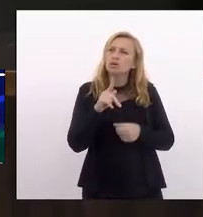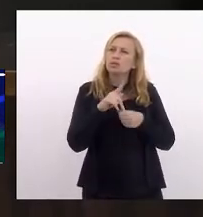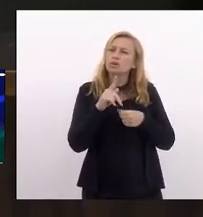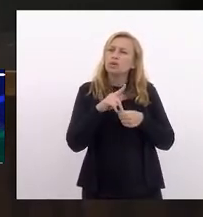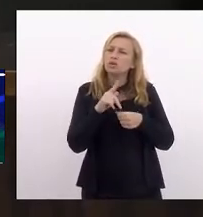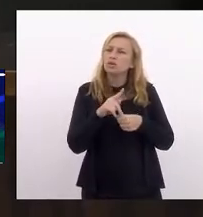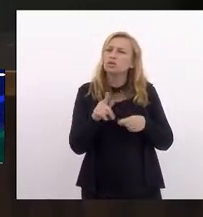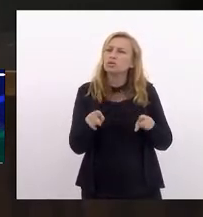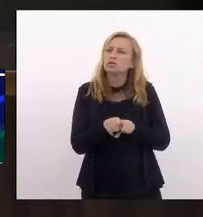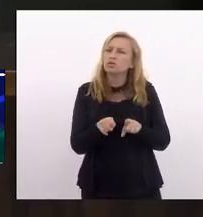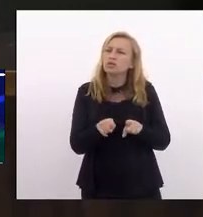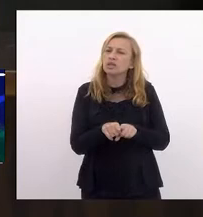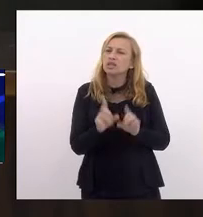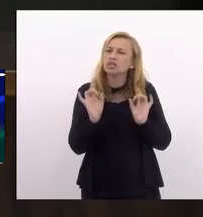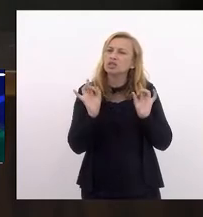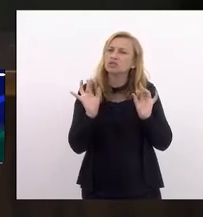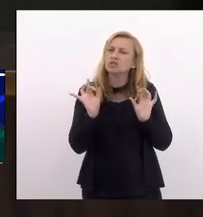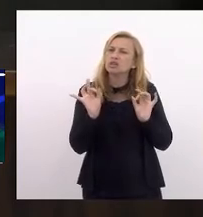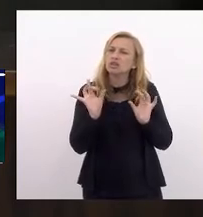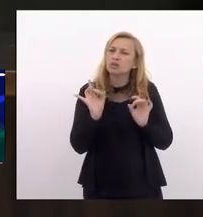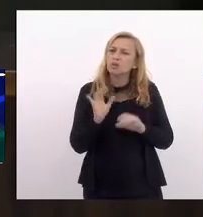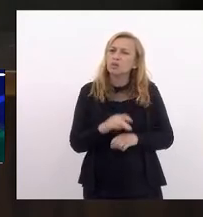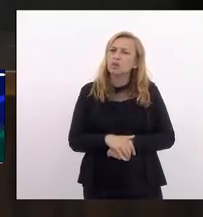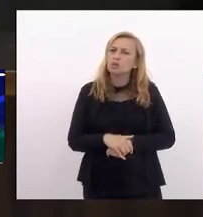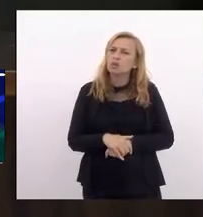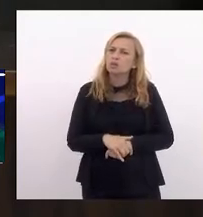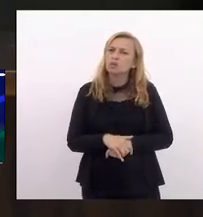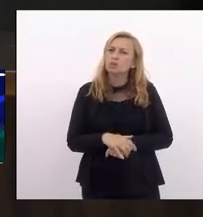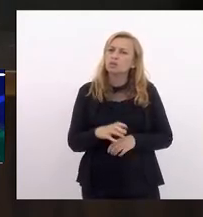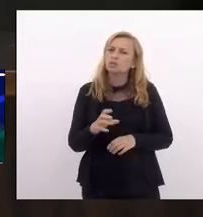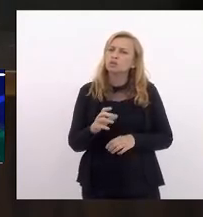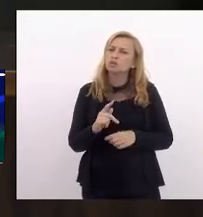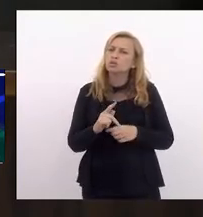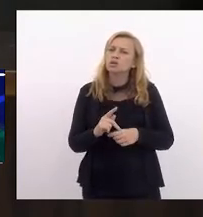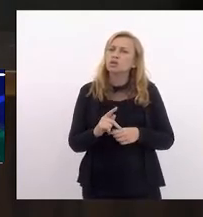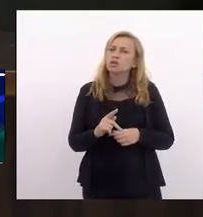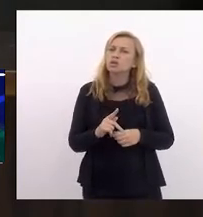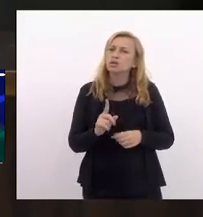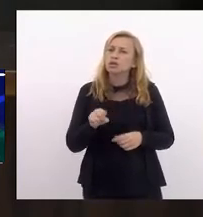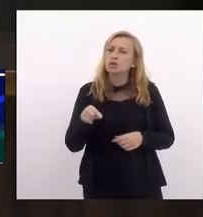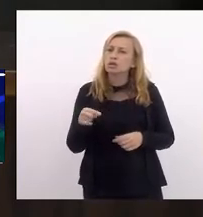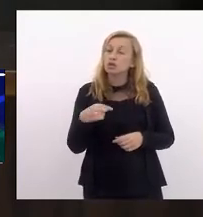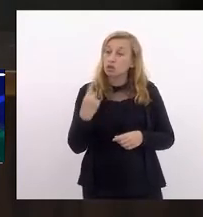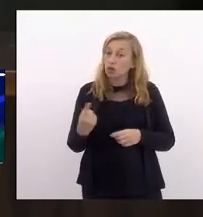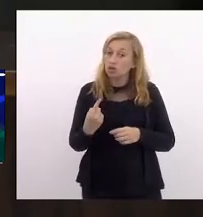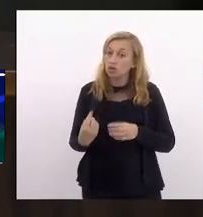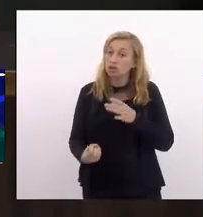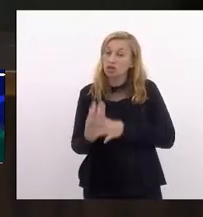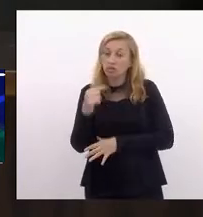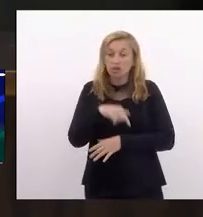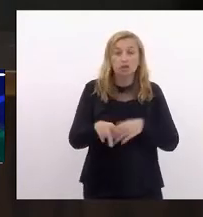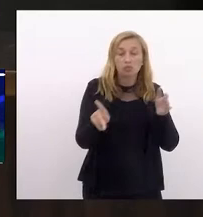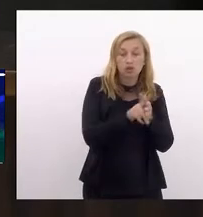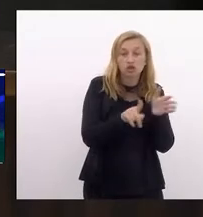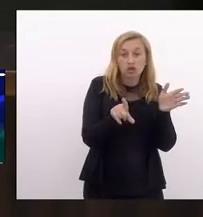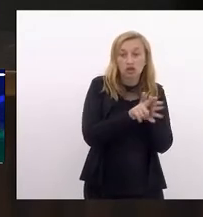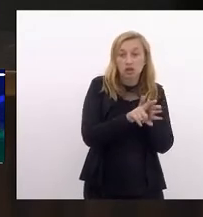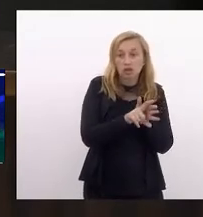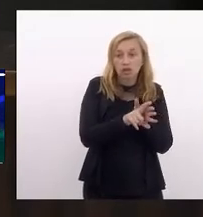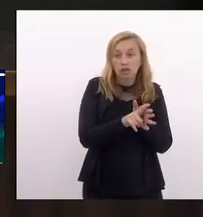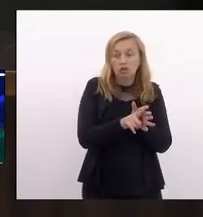petróleo e modificou especial é a partilha dos royalties E aí Em contrapartida nós fizemos aqui um projeto de lei